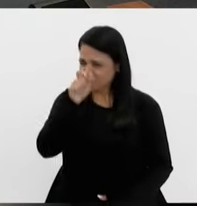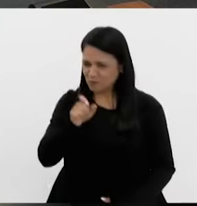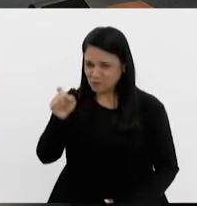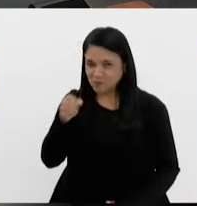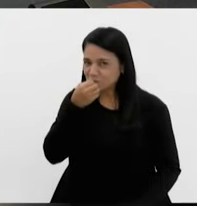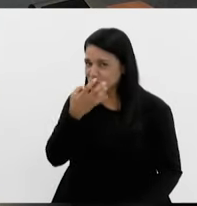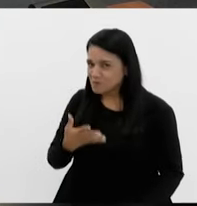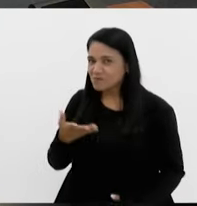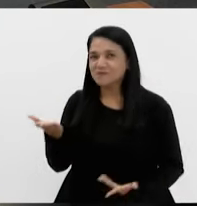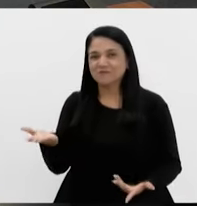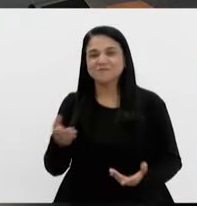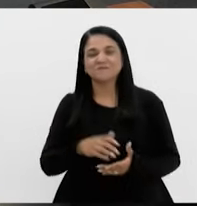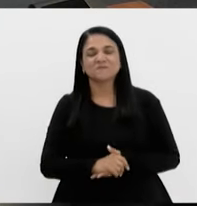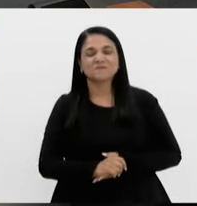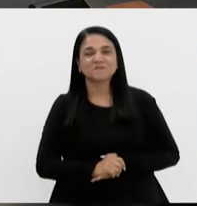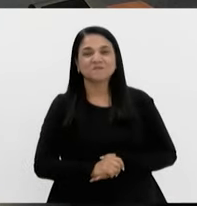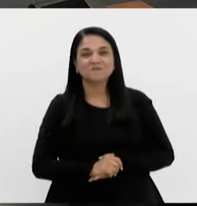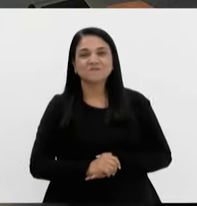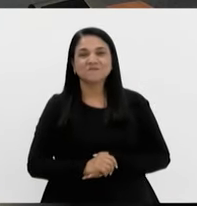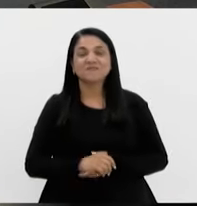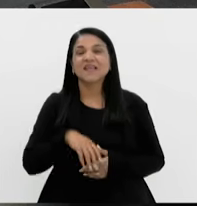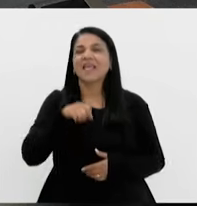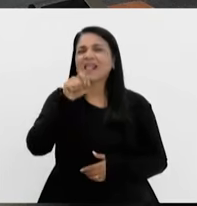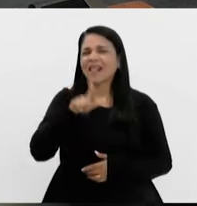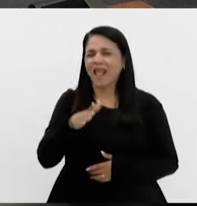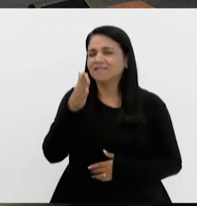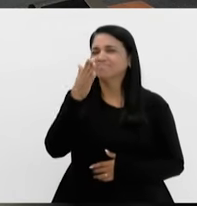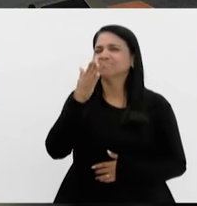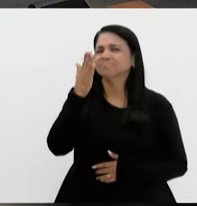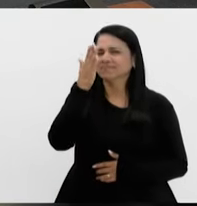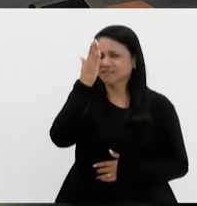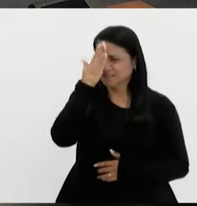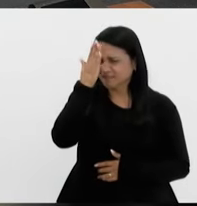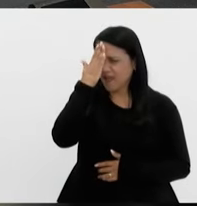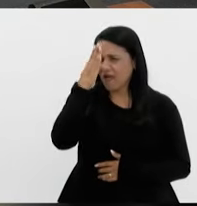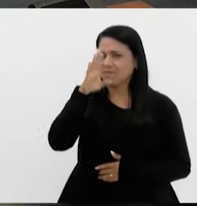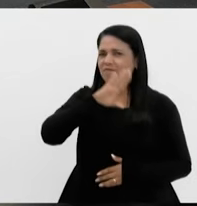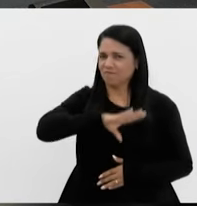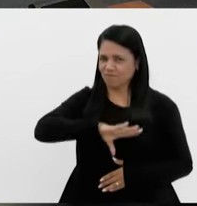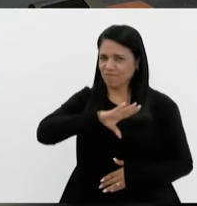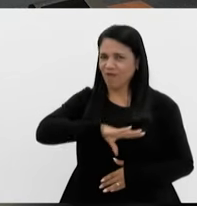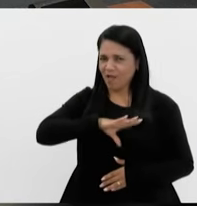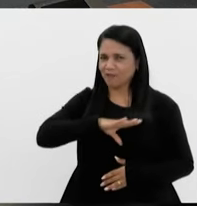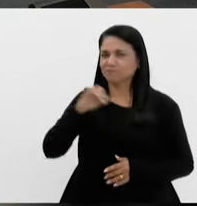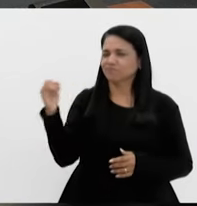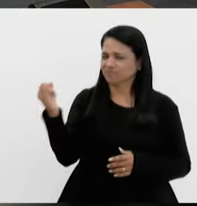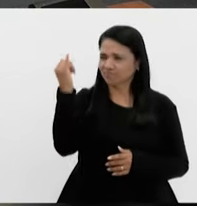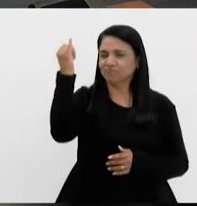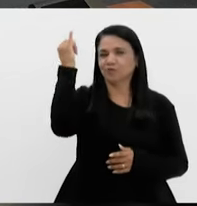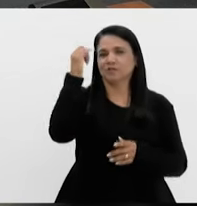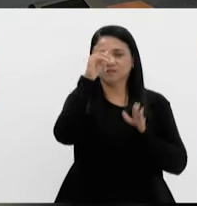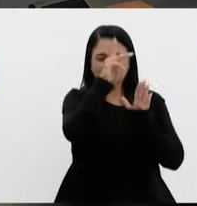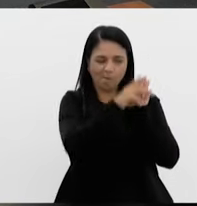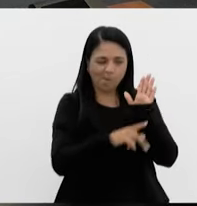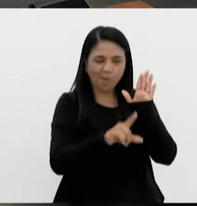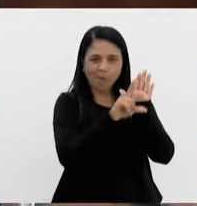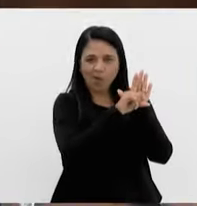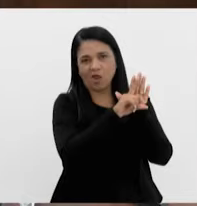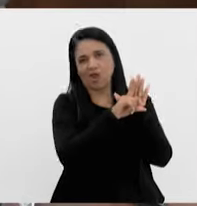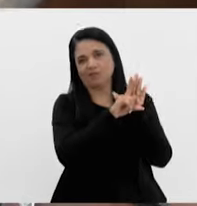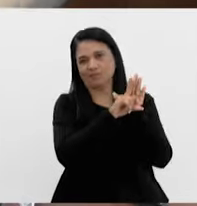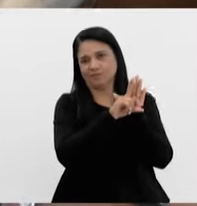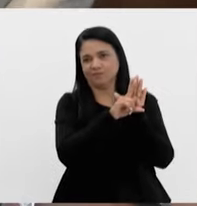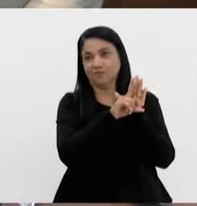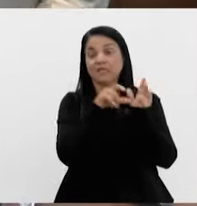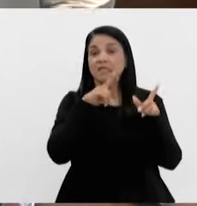Taj assim só quem é vascaíno sabe a importância desse projeto de lei eu digo para para todo mundo